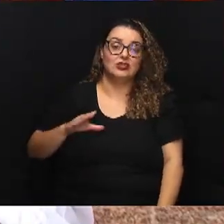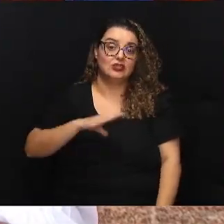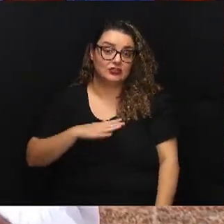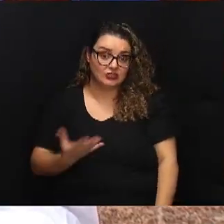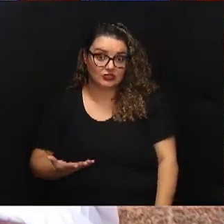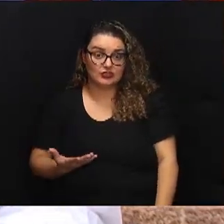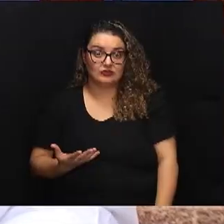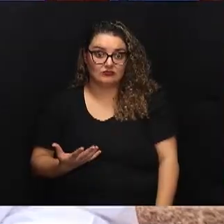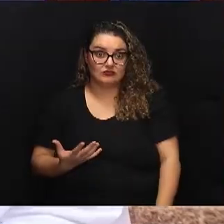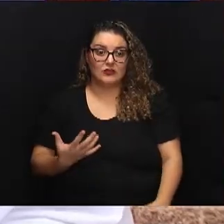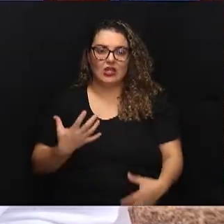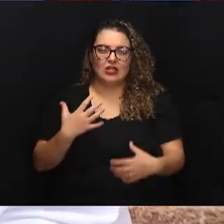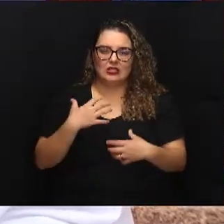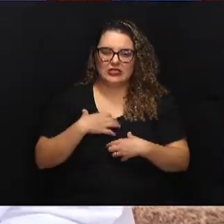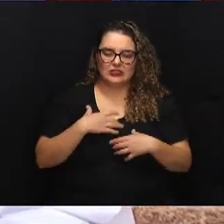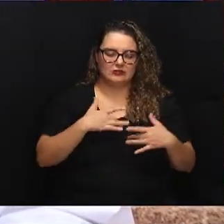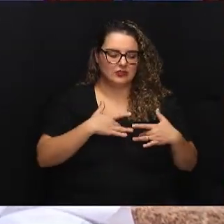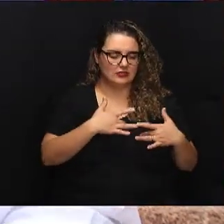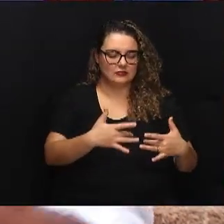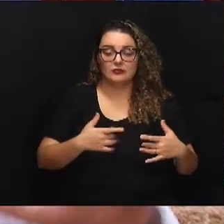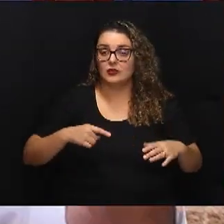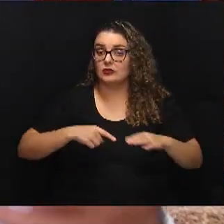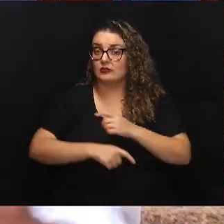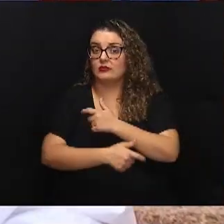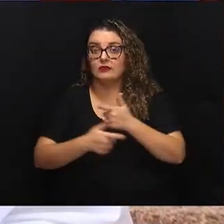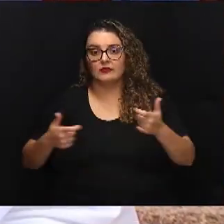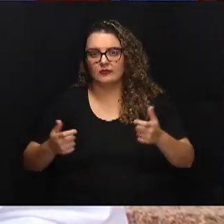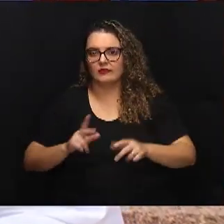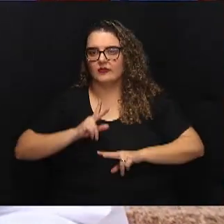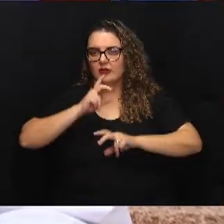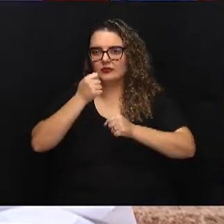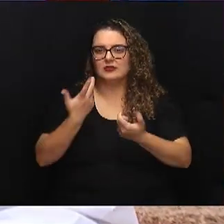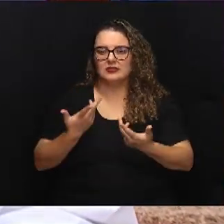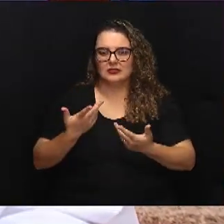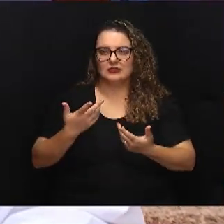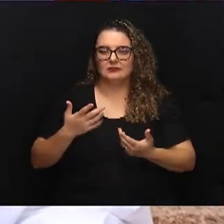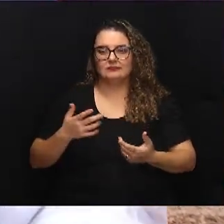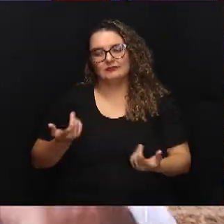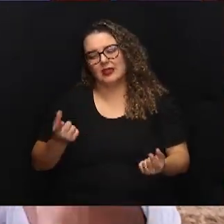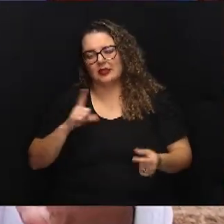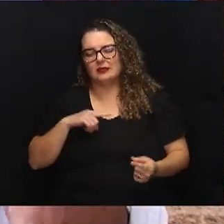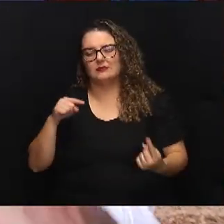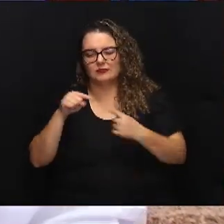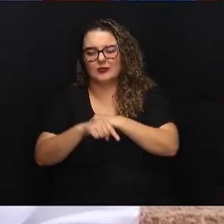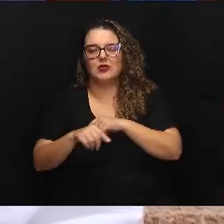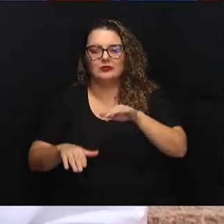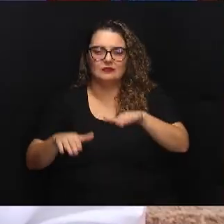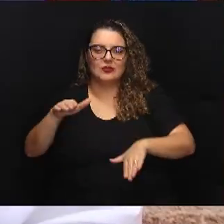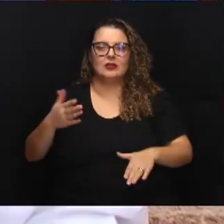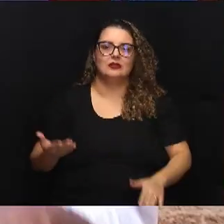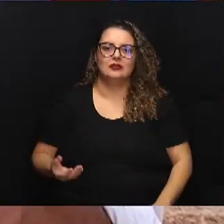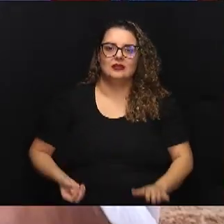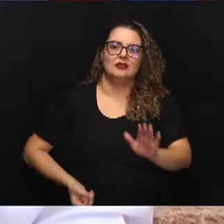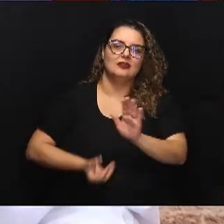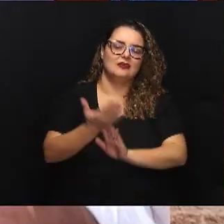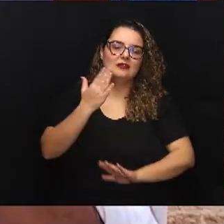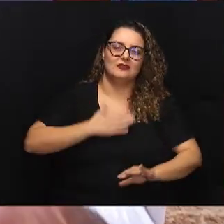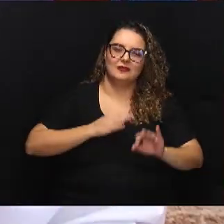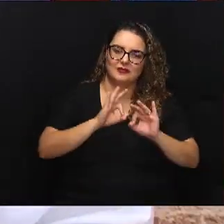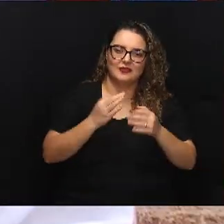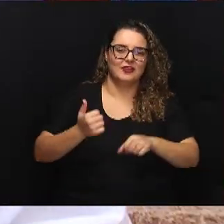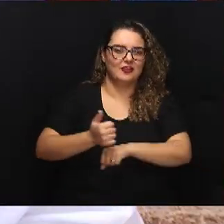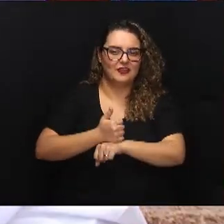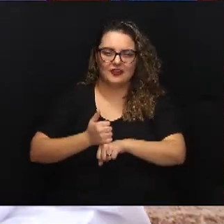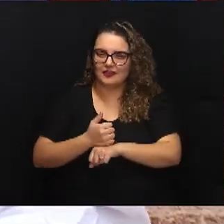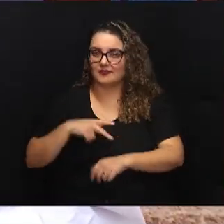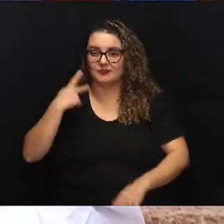um sentimento de solidariedade muito forte, apesar dos contrastes. Eu constituí minha família aqui, minha carreira profissional